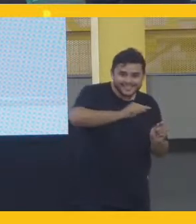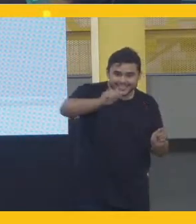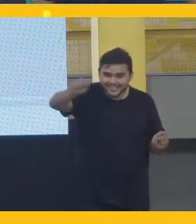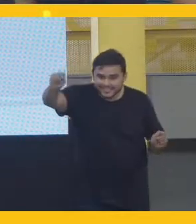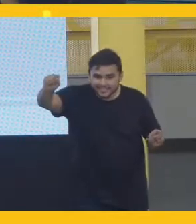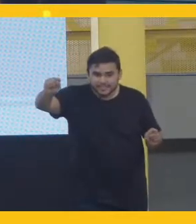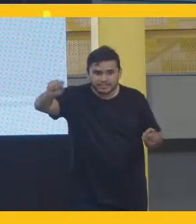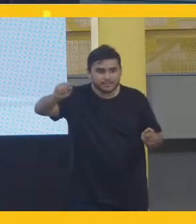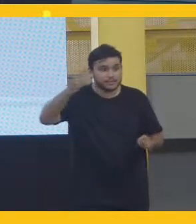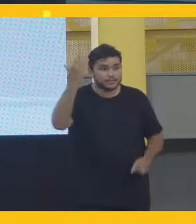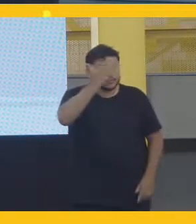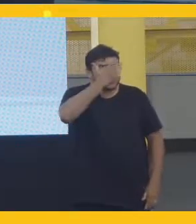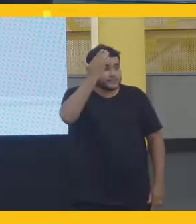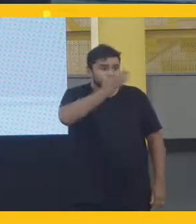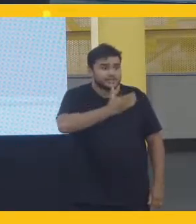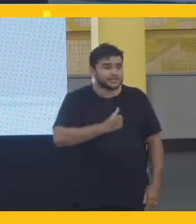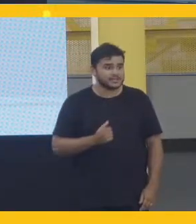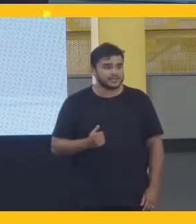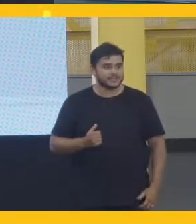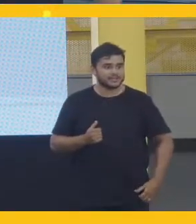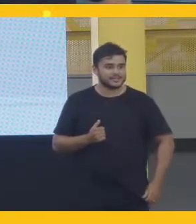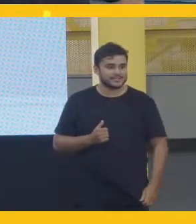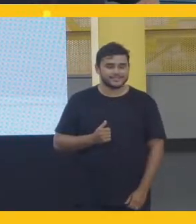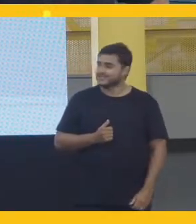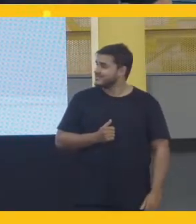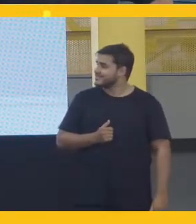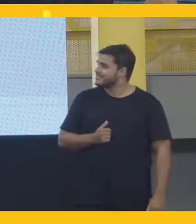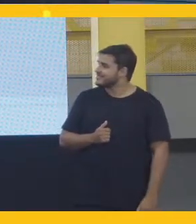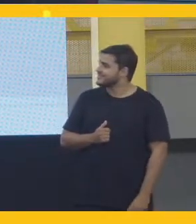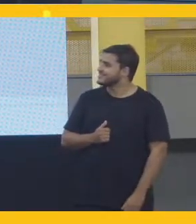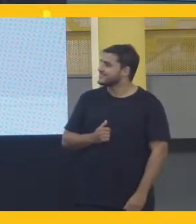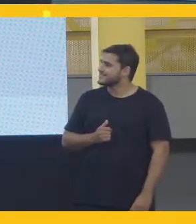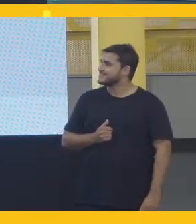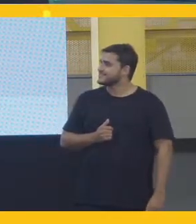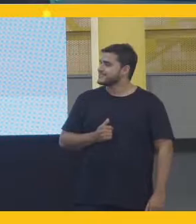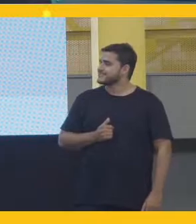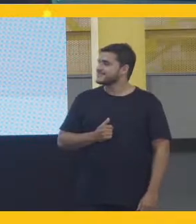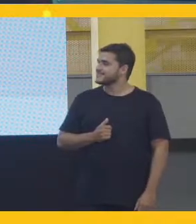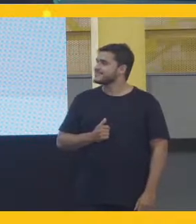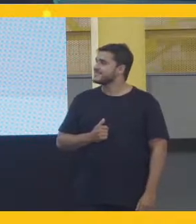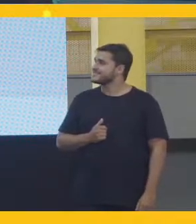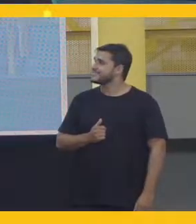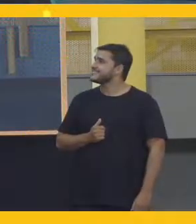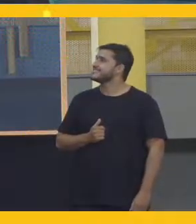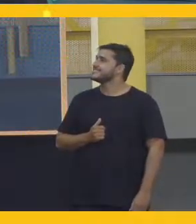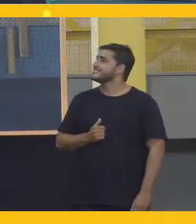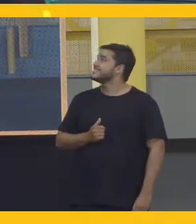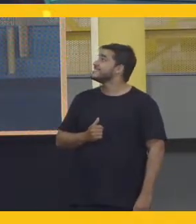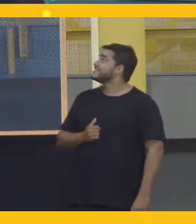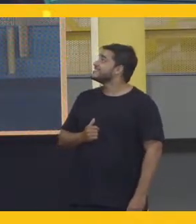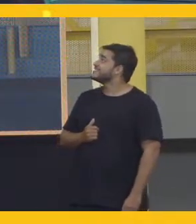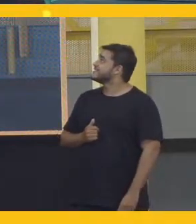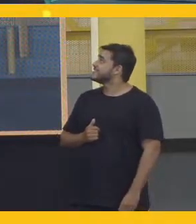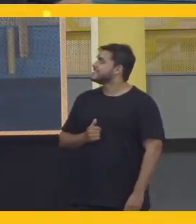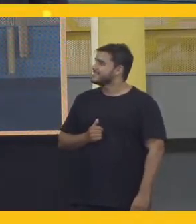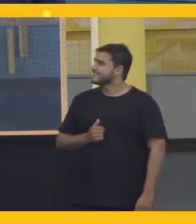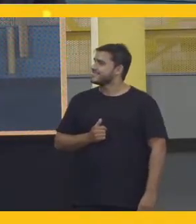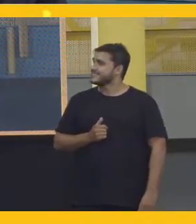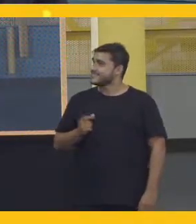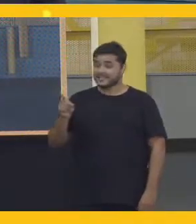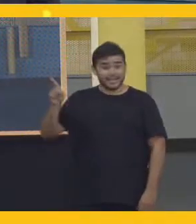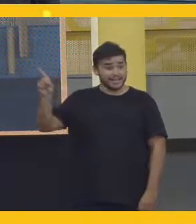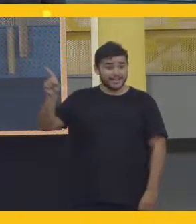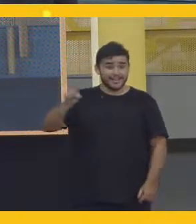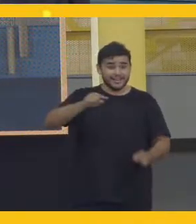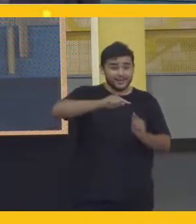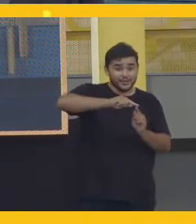Então, na verdade, o que você está vendo aqui é o raio de luz? Não! Por incrível que